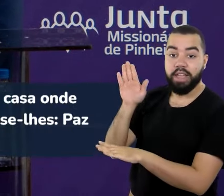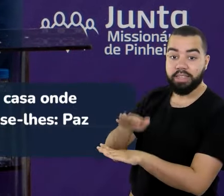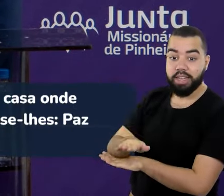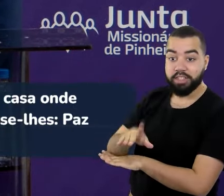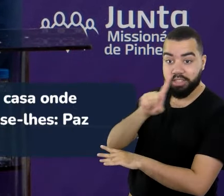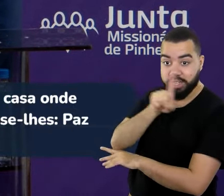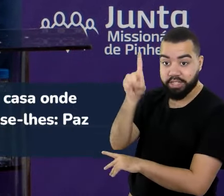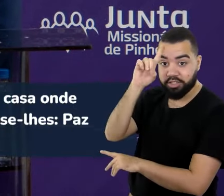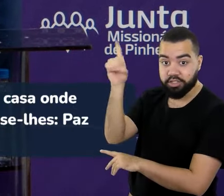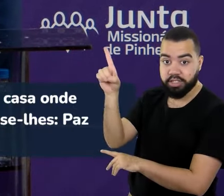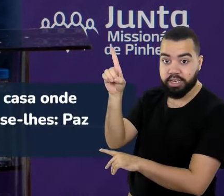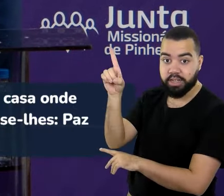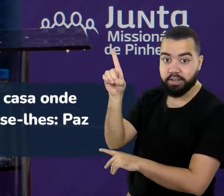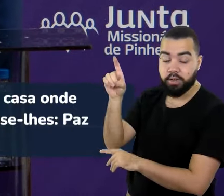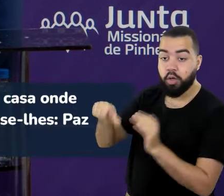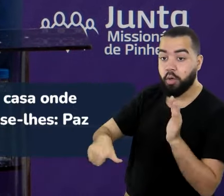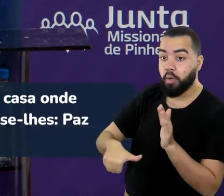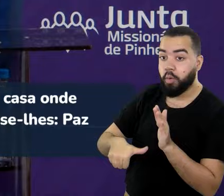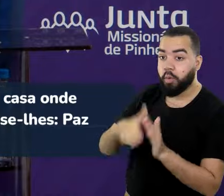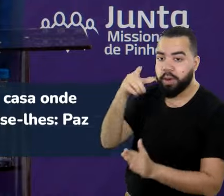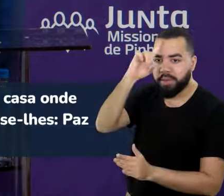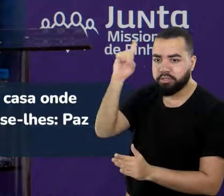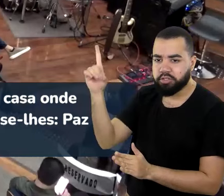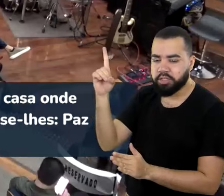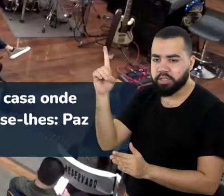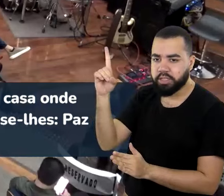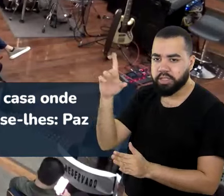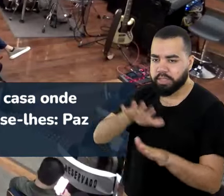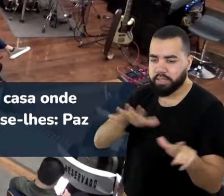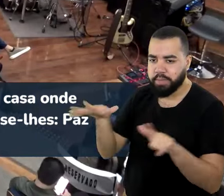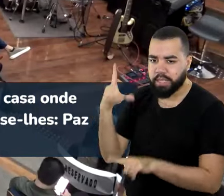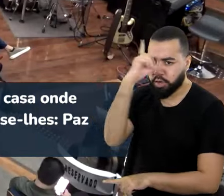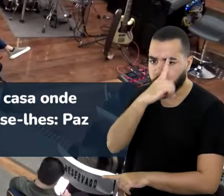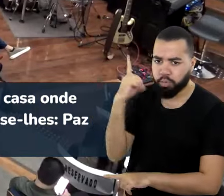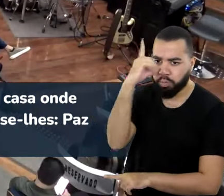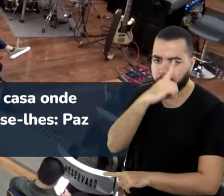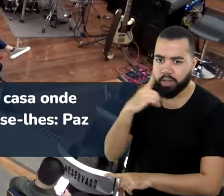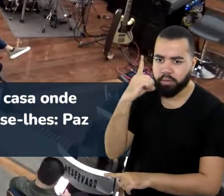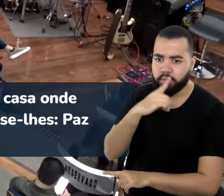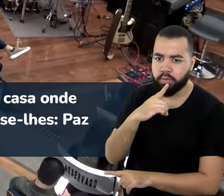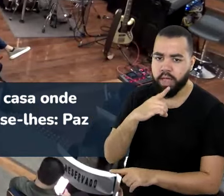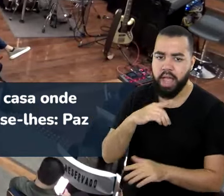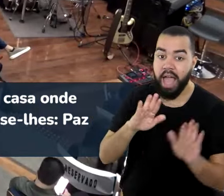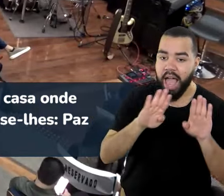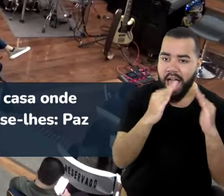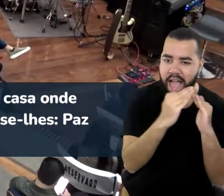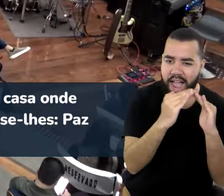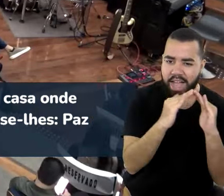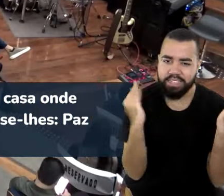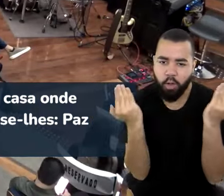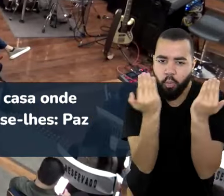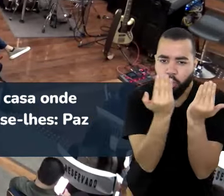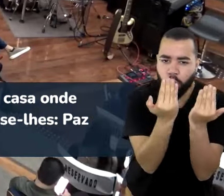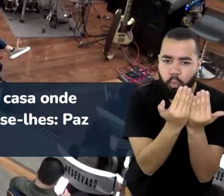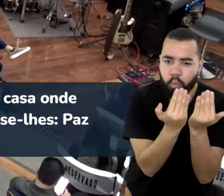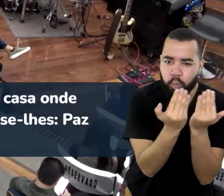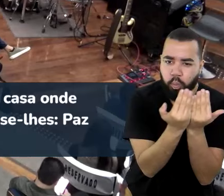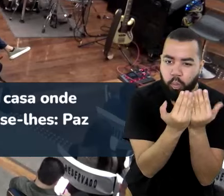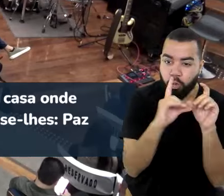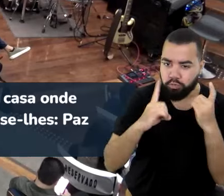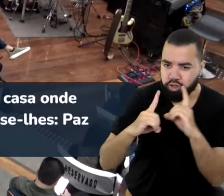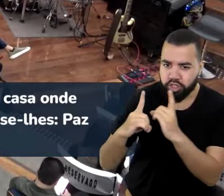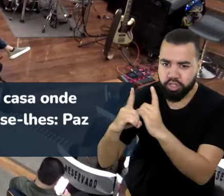naquele dia, o primeiro dia da semana, trancadas as portas da casa onde estavam